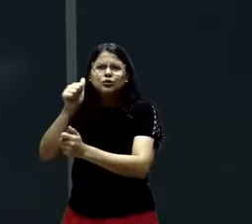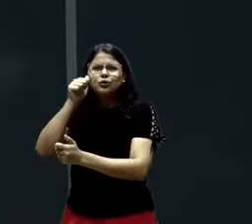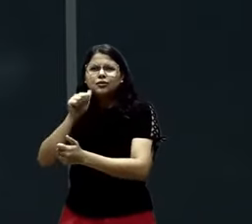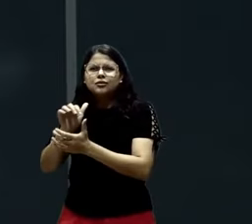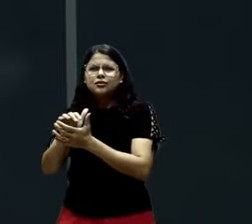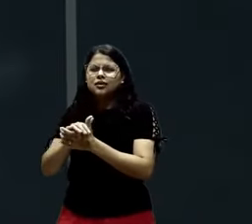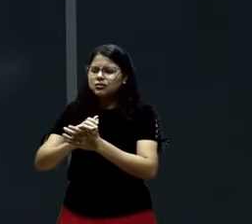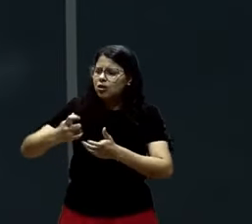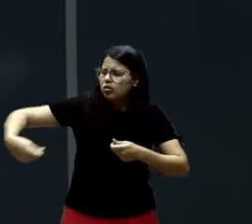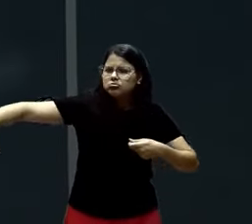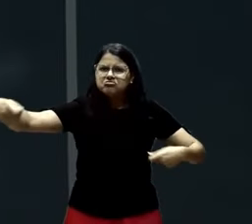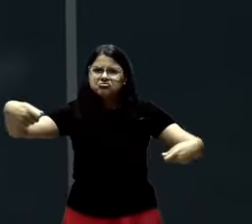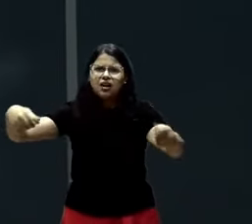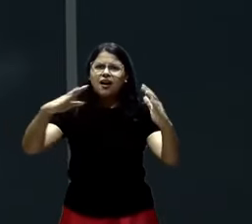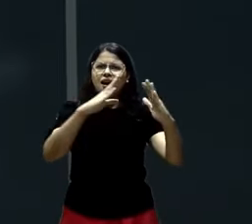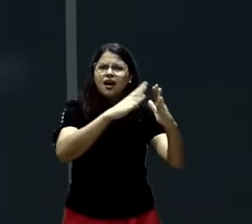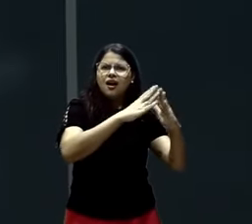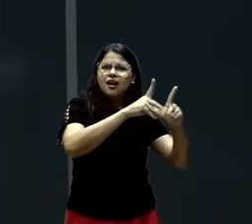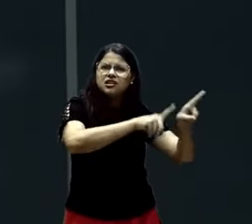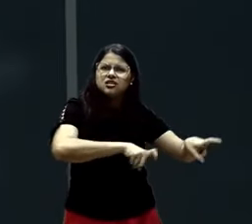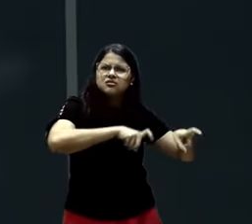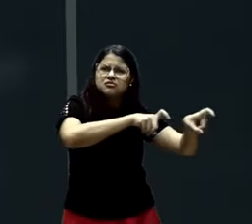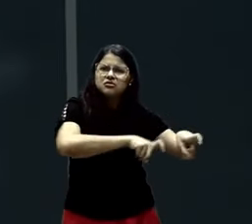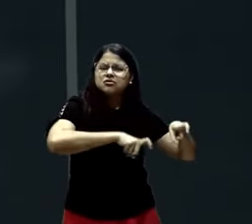fazenda, cuidando do rebanho,